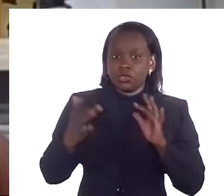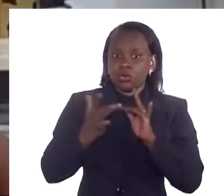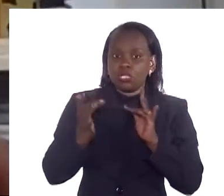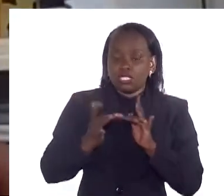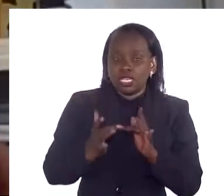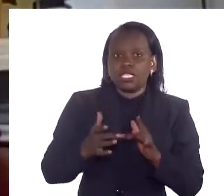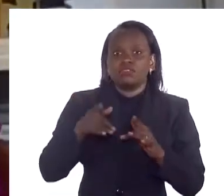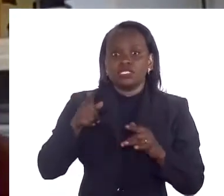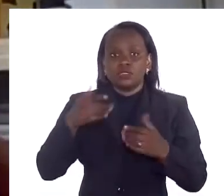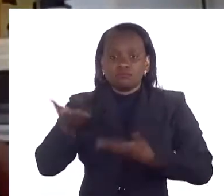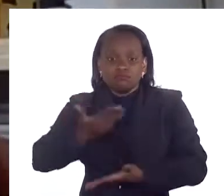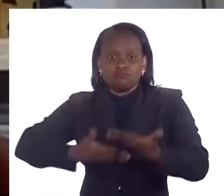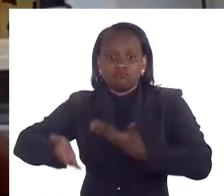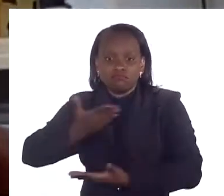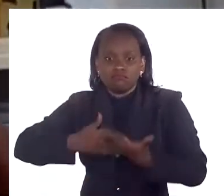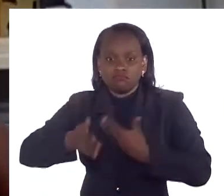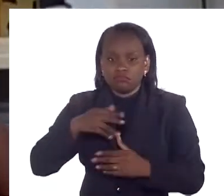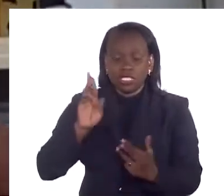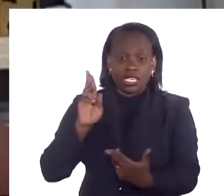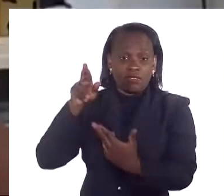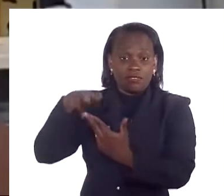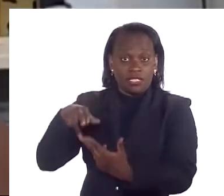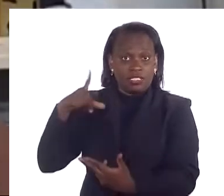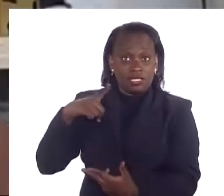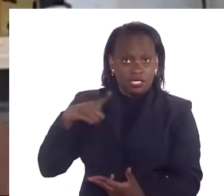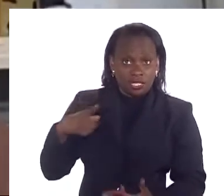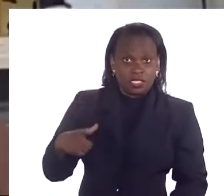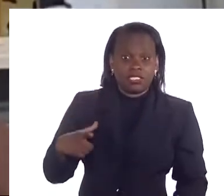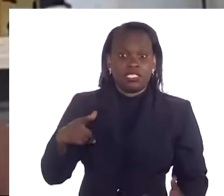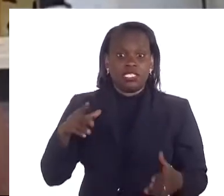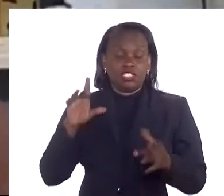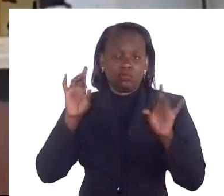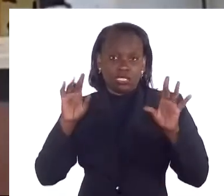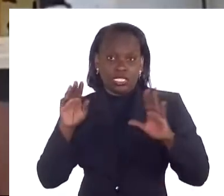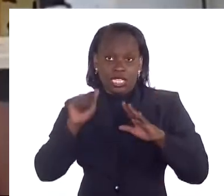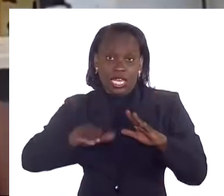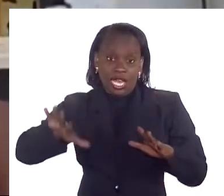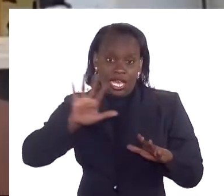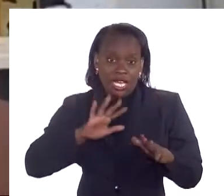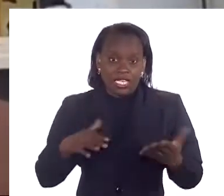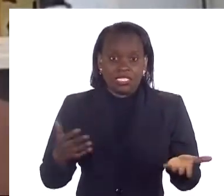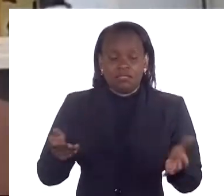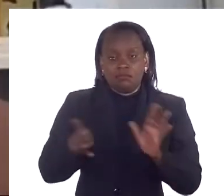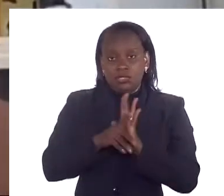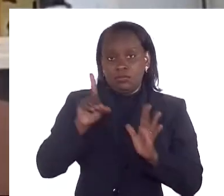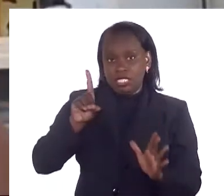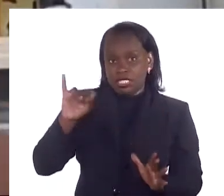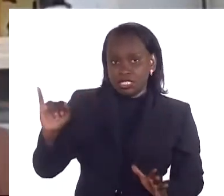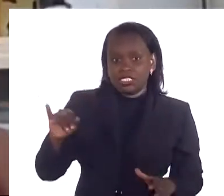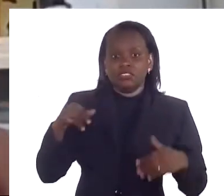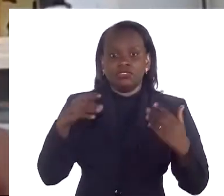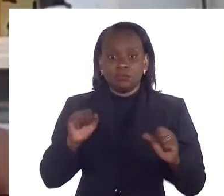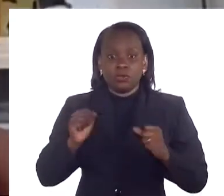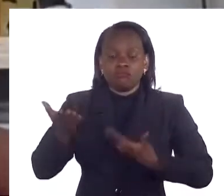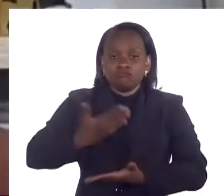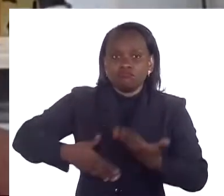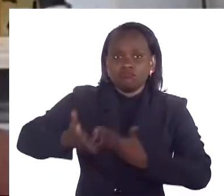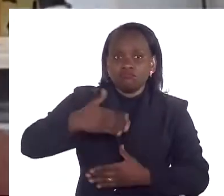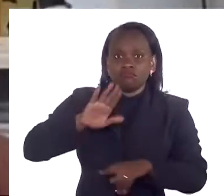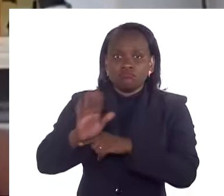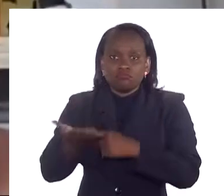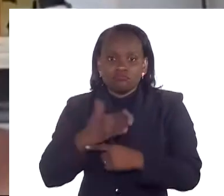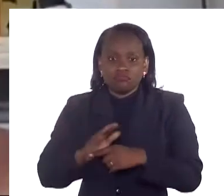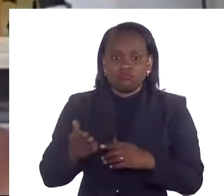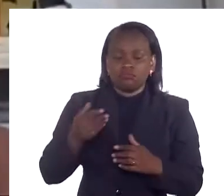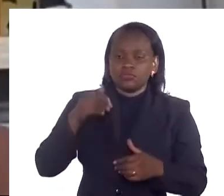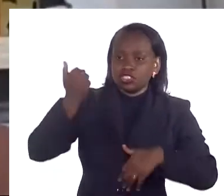ter um contato em que você possa estar trocando, você ter uma referência, né? Por exemplo, algum especialista na área de deficiência intelectual, que você possa estar